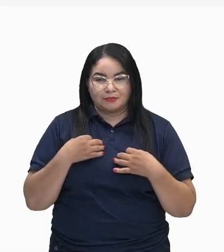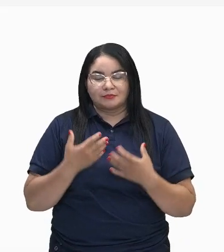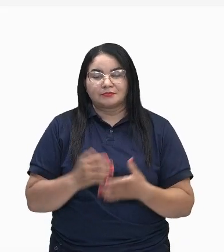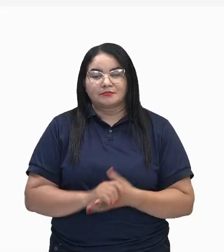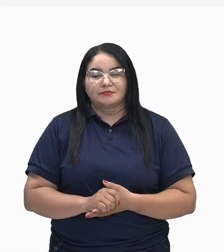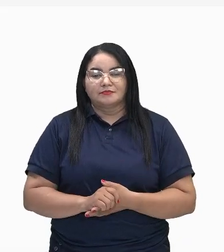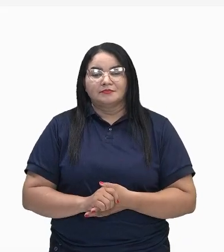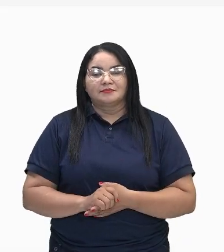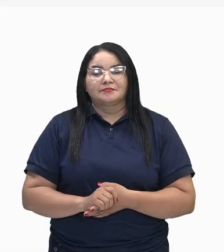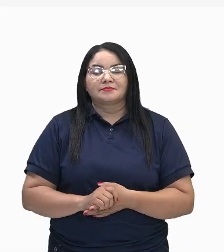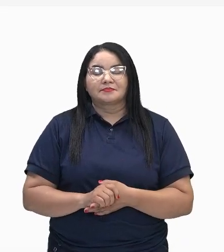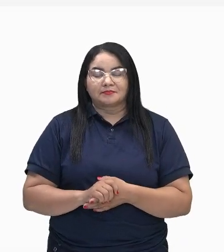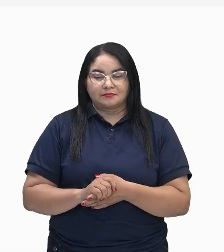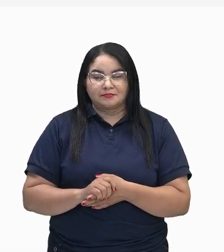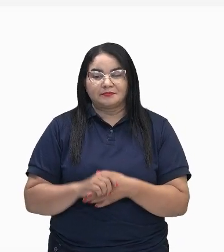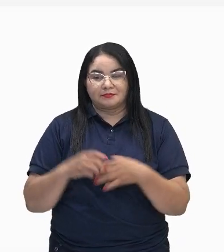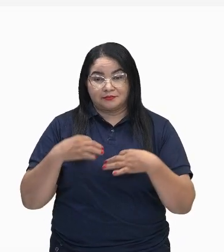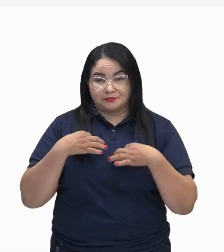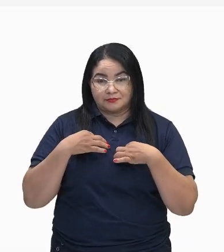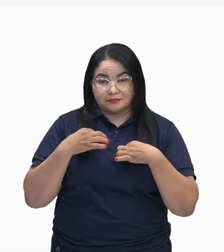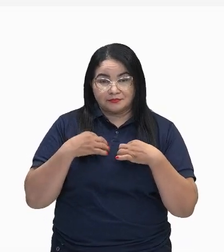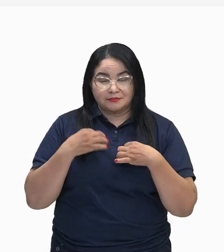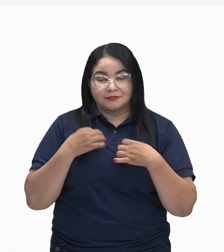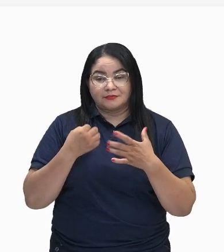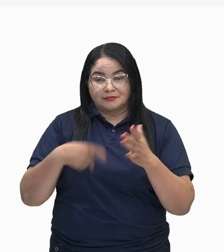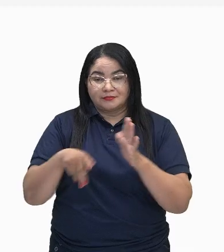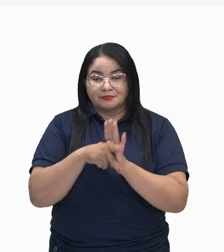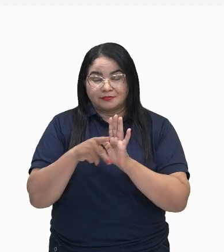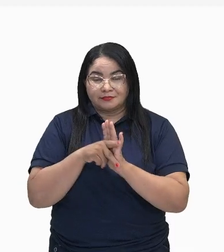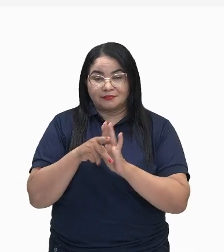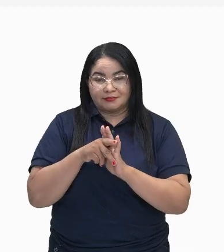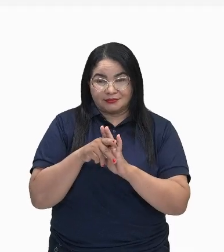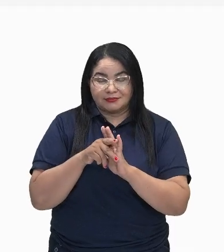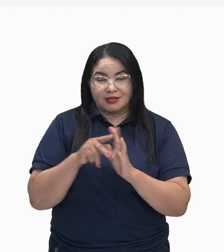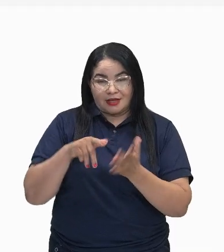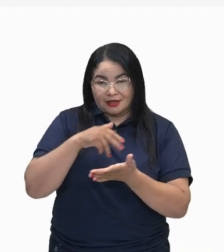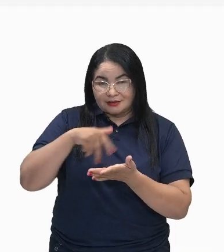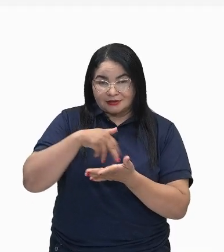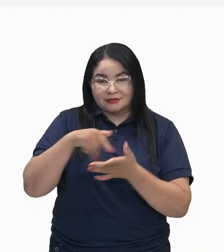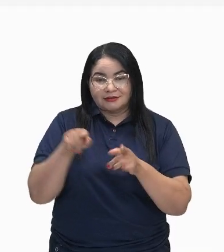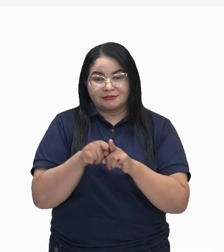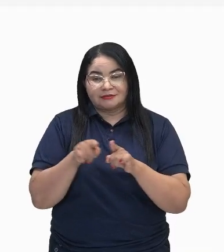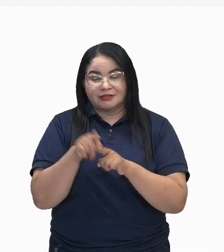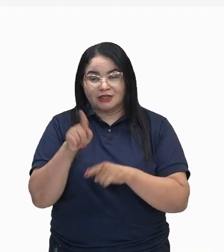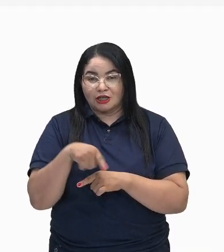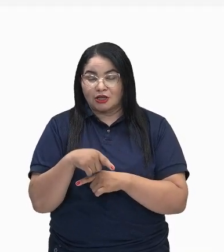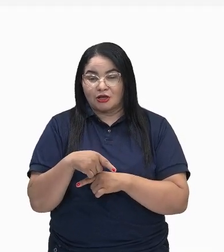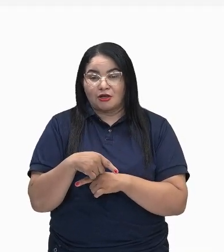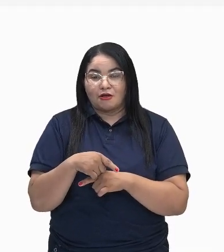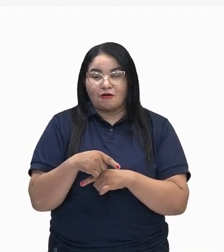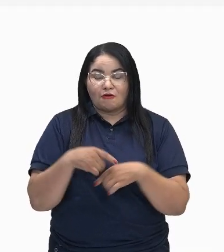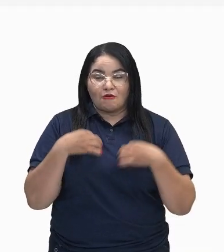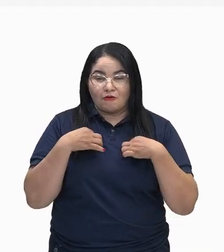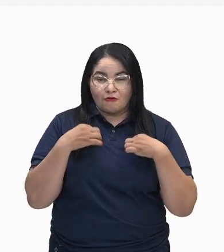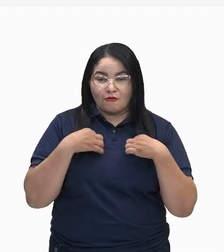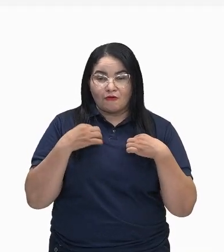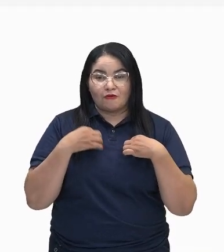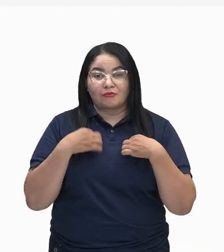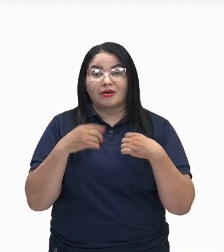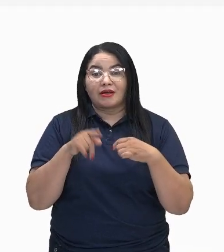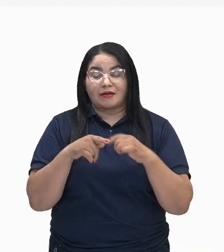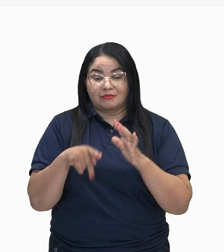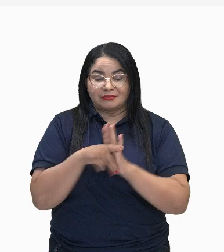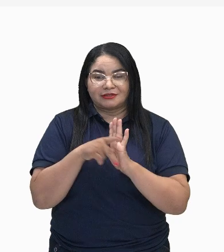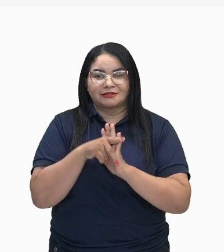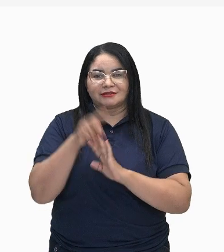O figurino, a roupa que vira linguagem. O figurino não é só a roupa que o dançarino usa, ele é a parte da